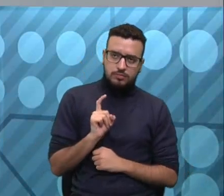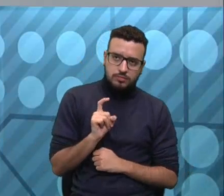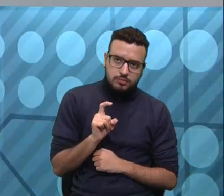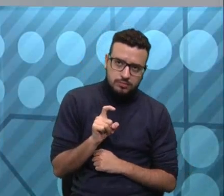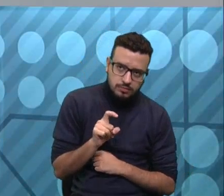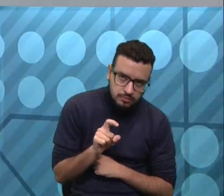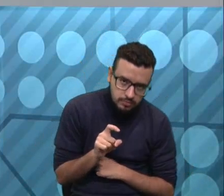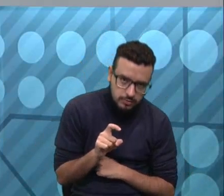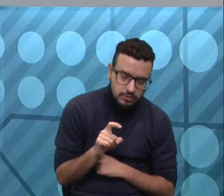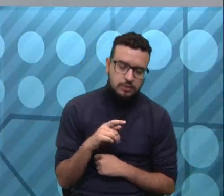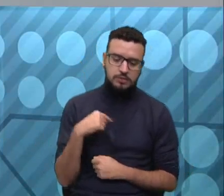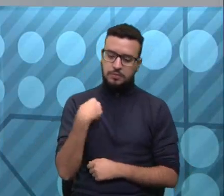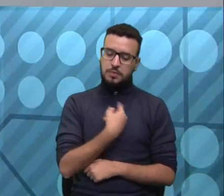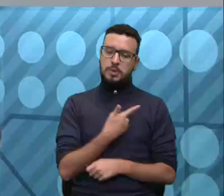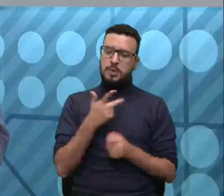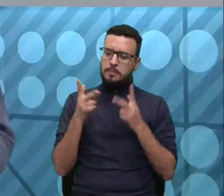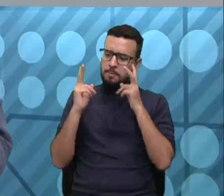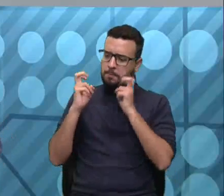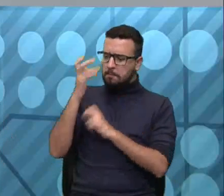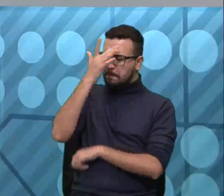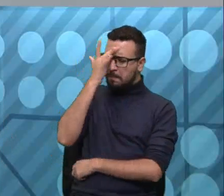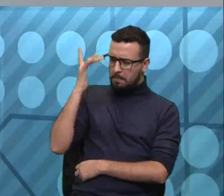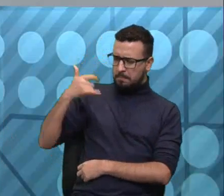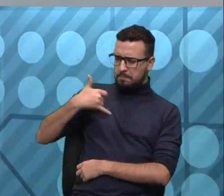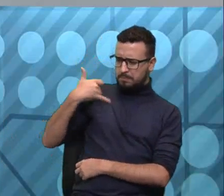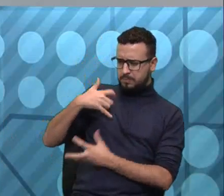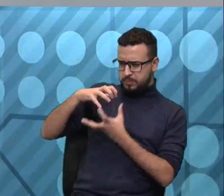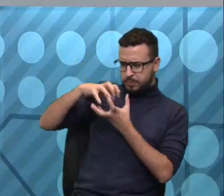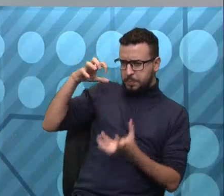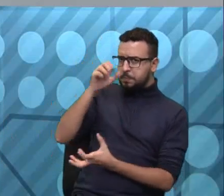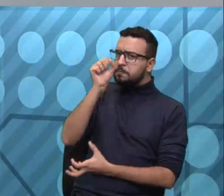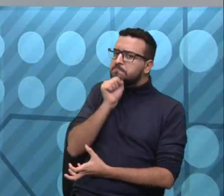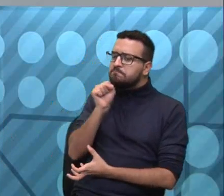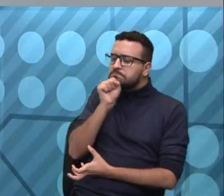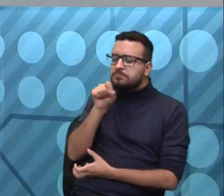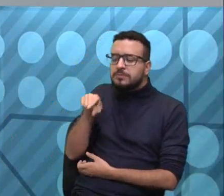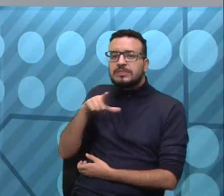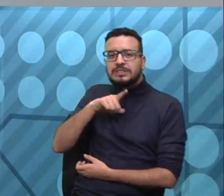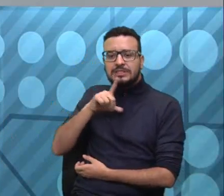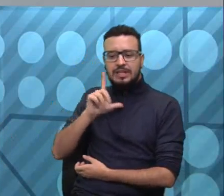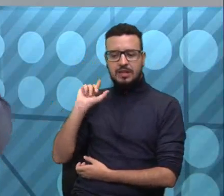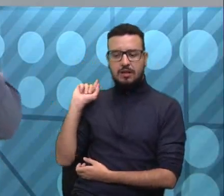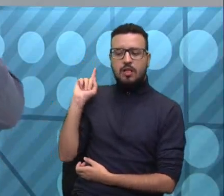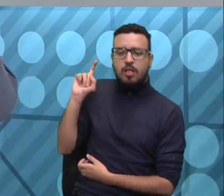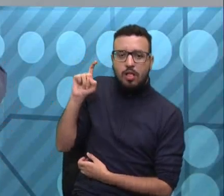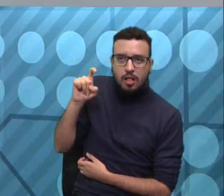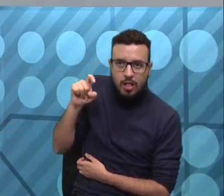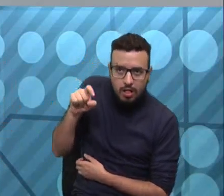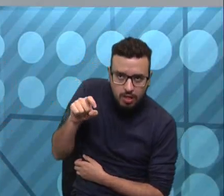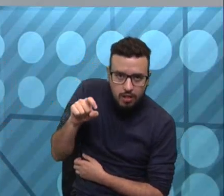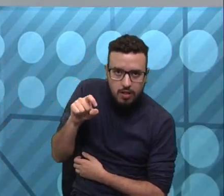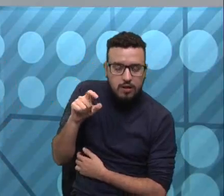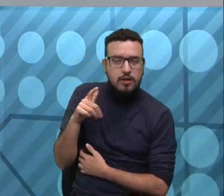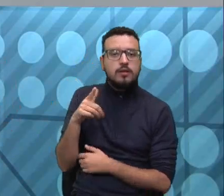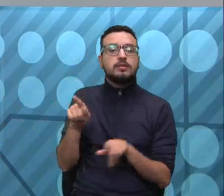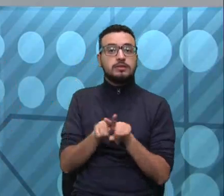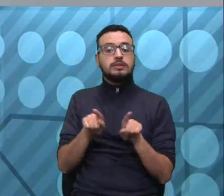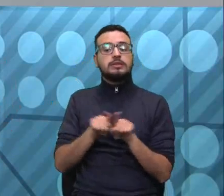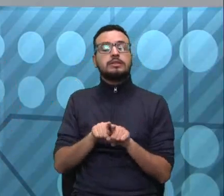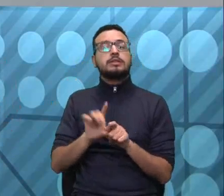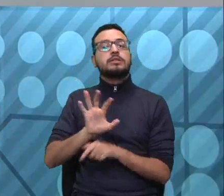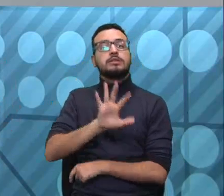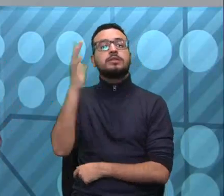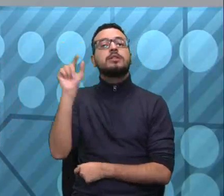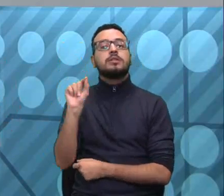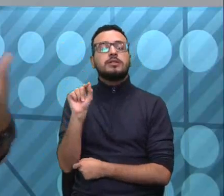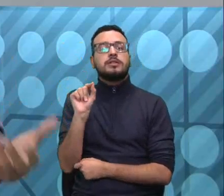perceber pessoas idosas, elas já têm uma curvatura maior na sua coluna. E isso também causa o